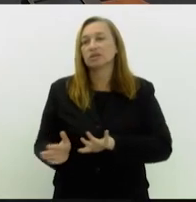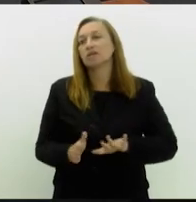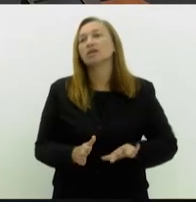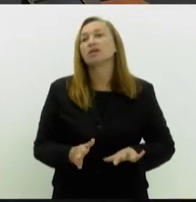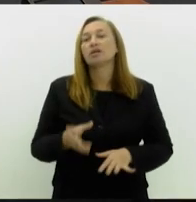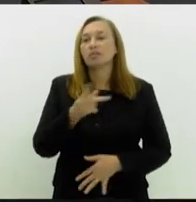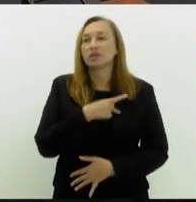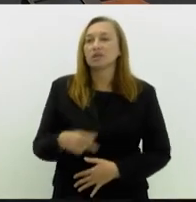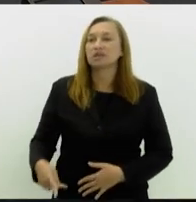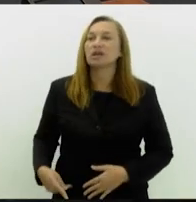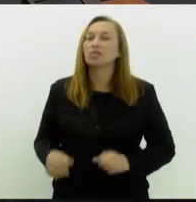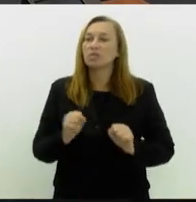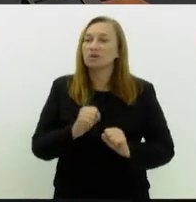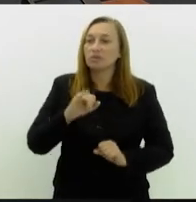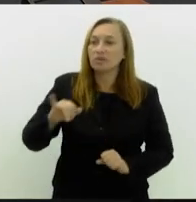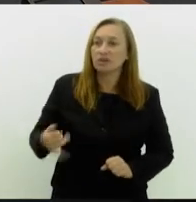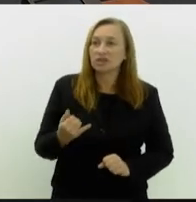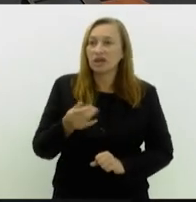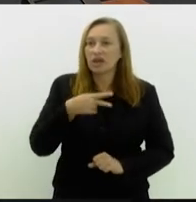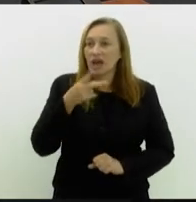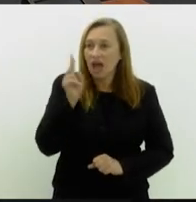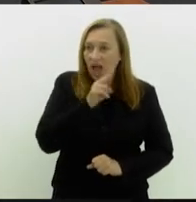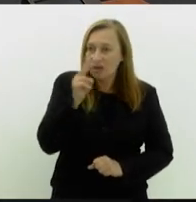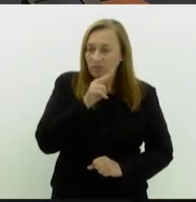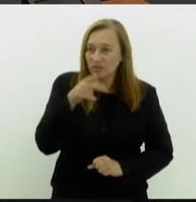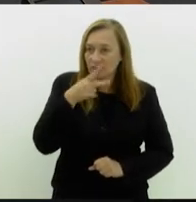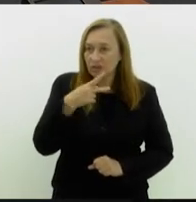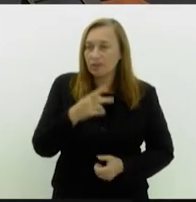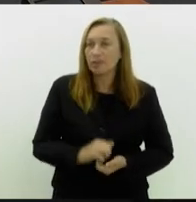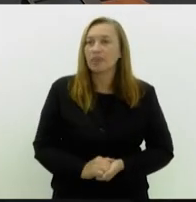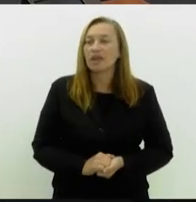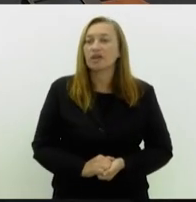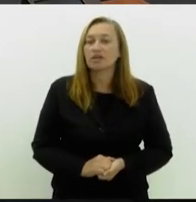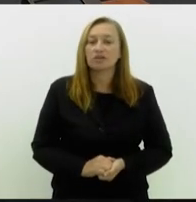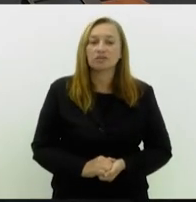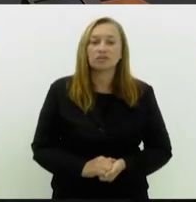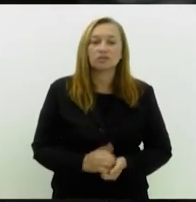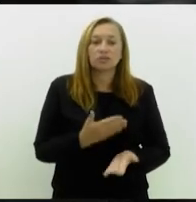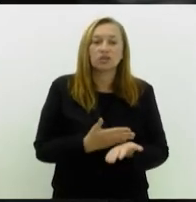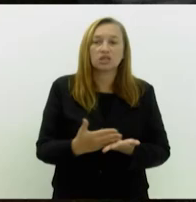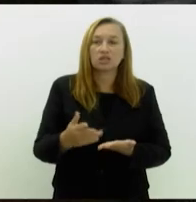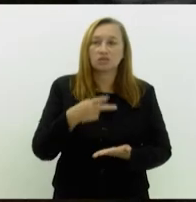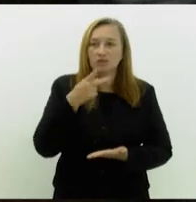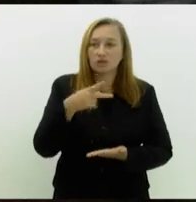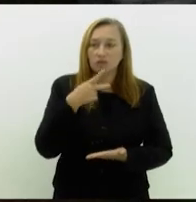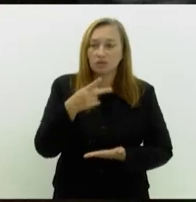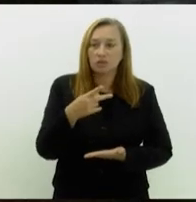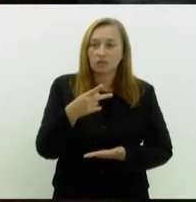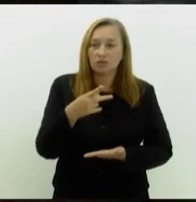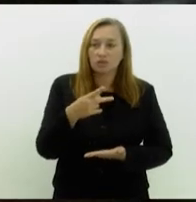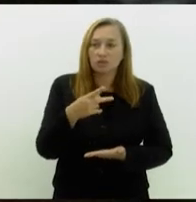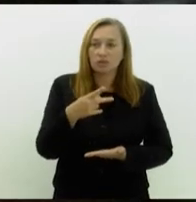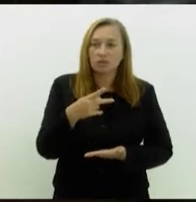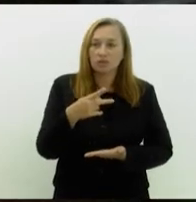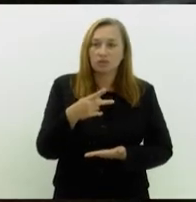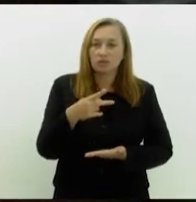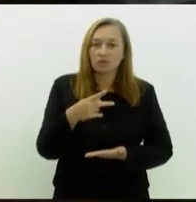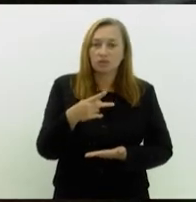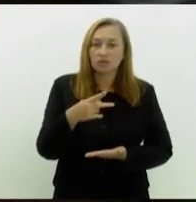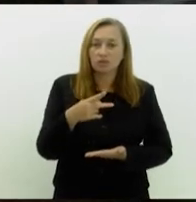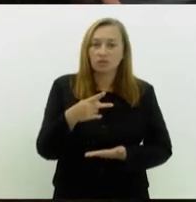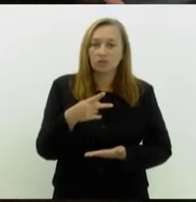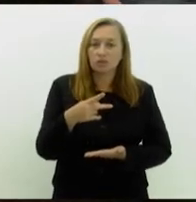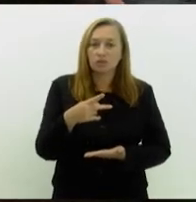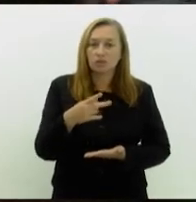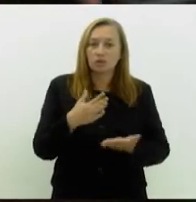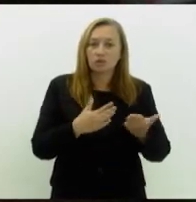Presidente Posso aproveitar o ensejo muito rapidamente vossa excelência cantou no início dos trabalhos vossa excelência cantou no início dos trabalhos o